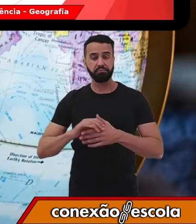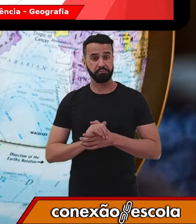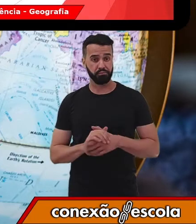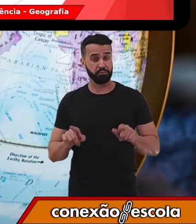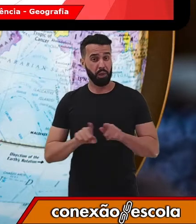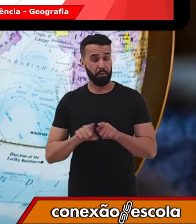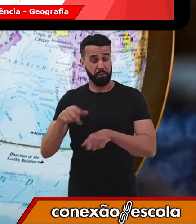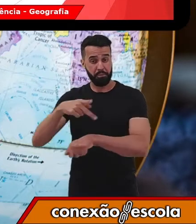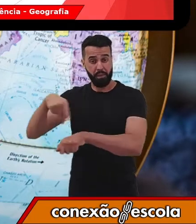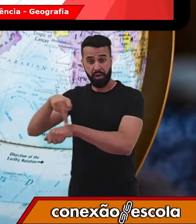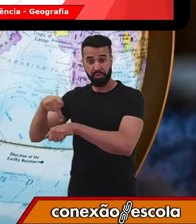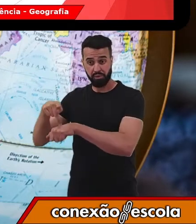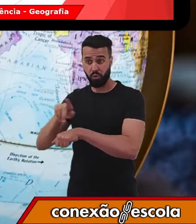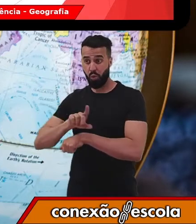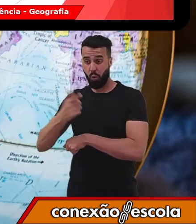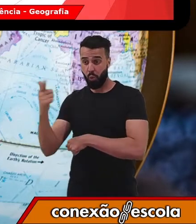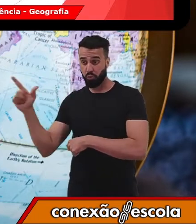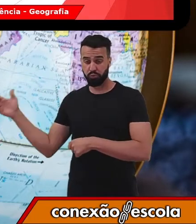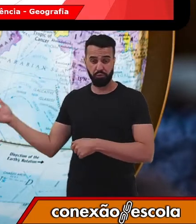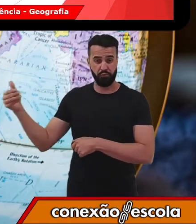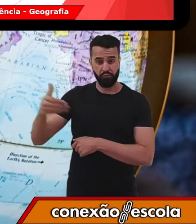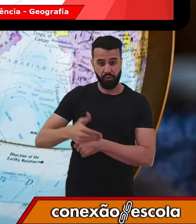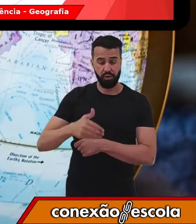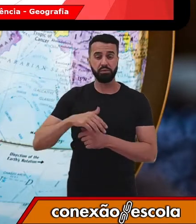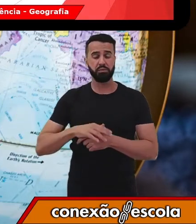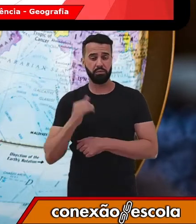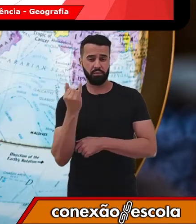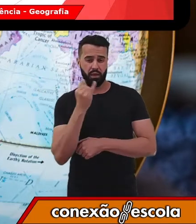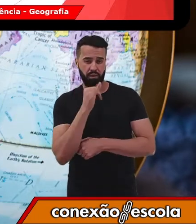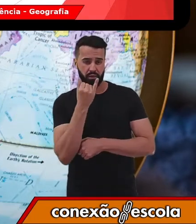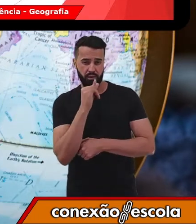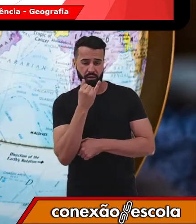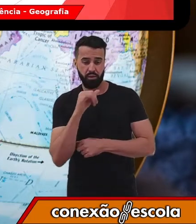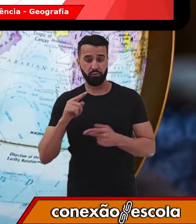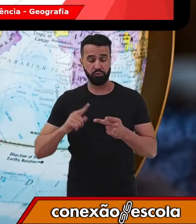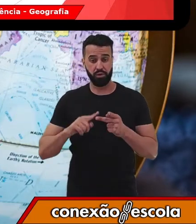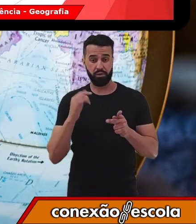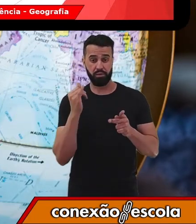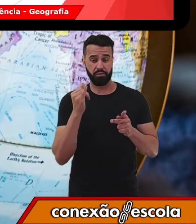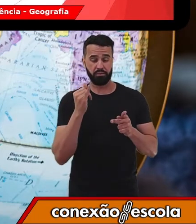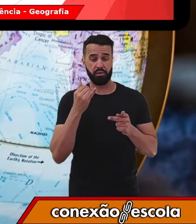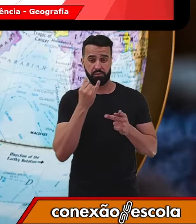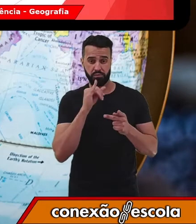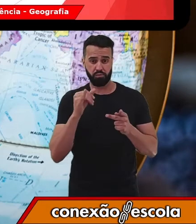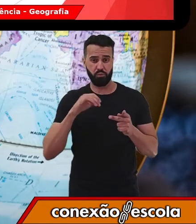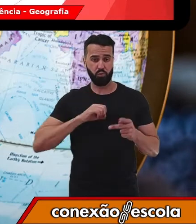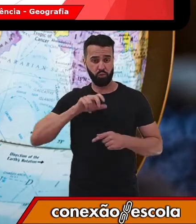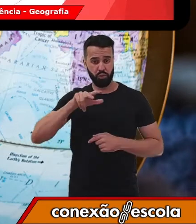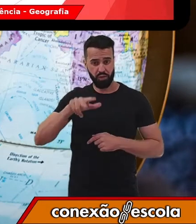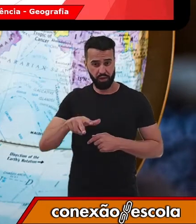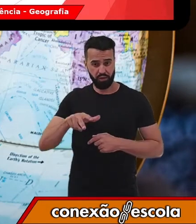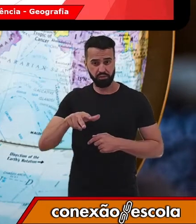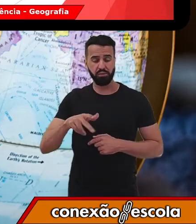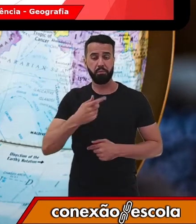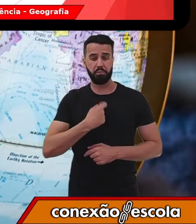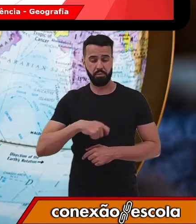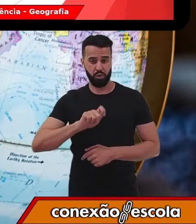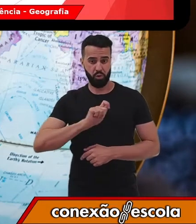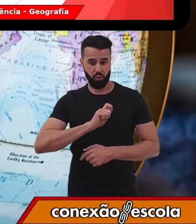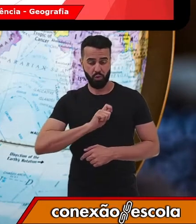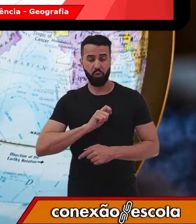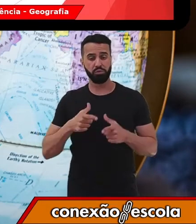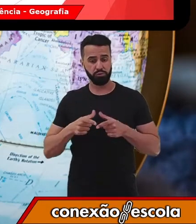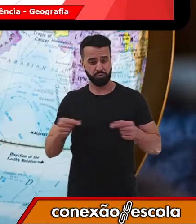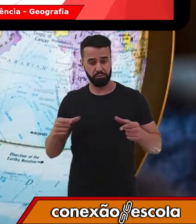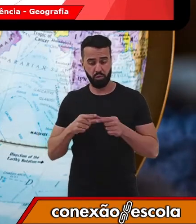os japoneses e os espanhóis. Da hora, né? Mas vamos falar um pouquinho do Nordeste então, já que ela foi a região que mais